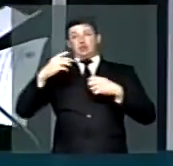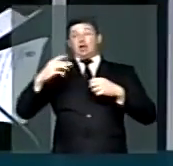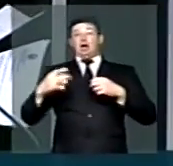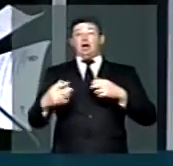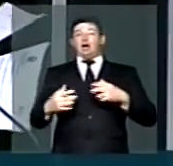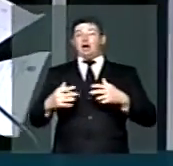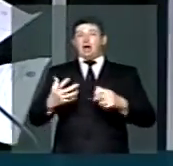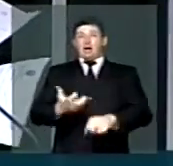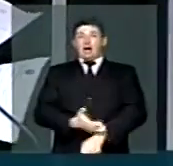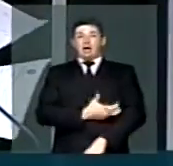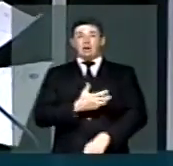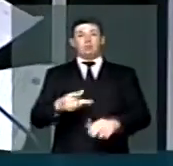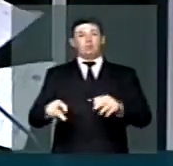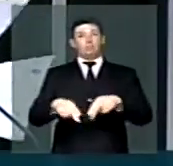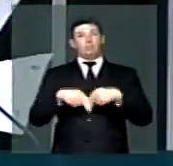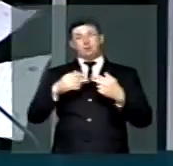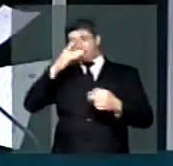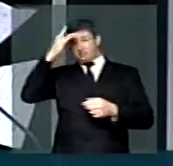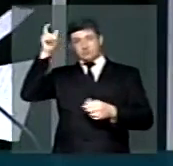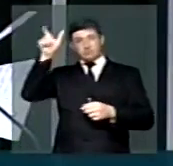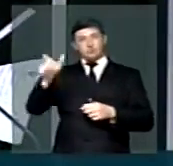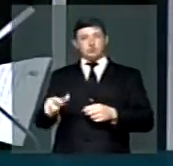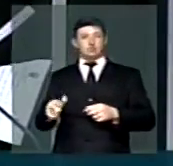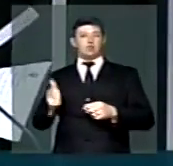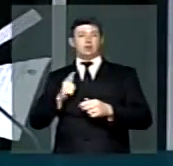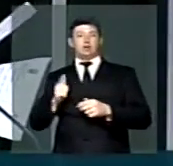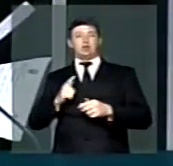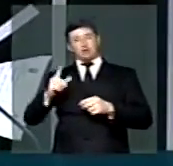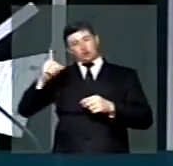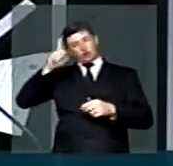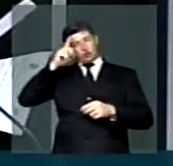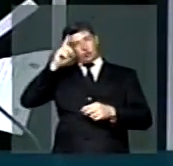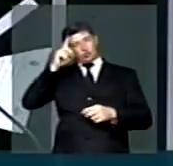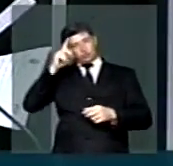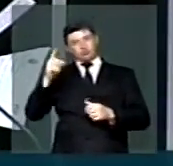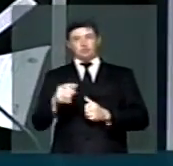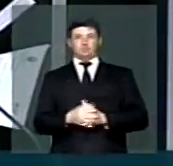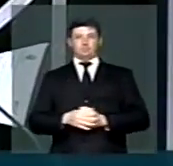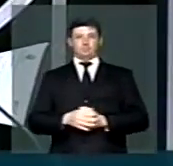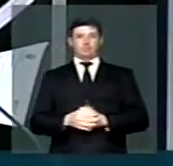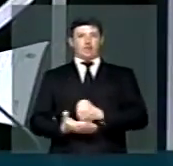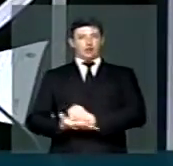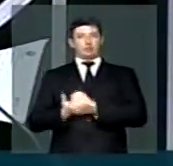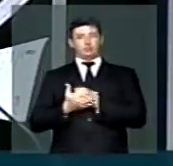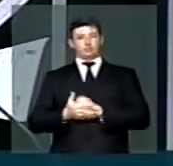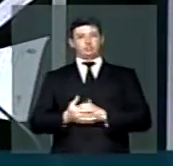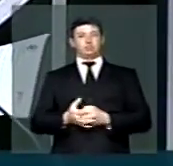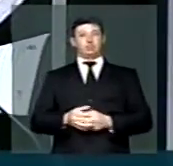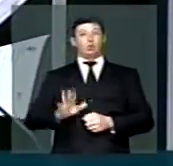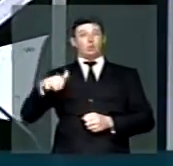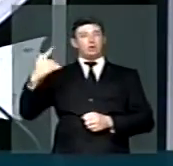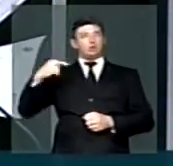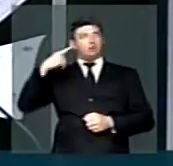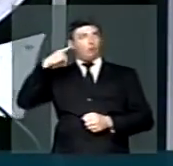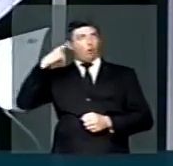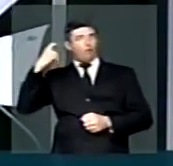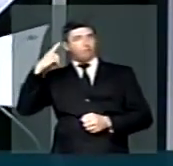socorrem nos momentos mais inesperados do dia a dia. Quando a gente escuta uma